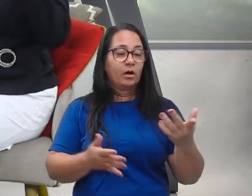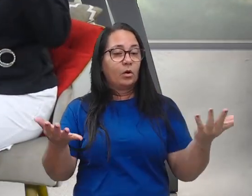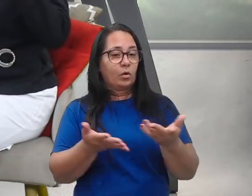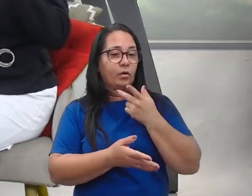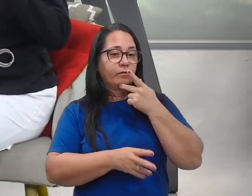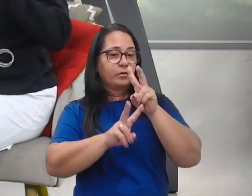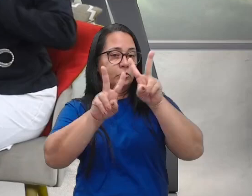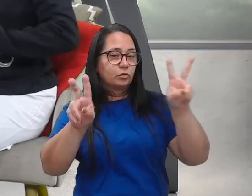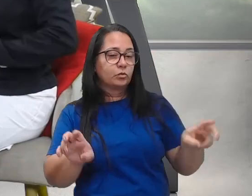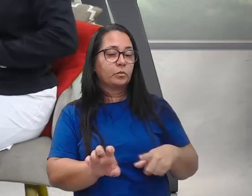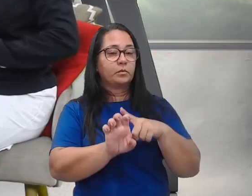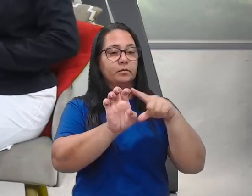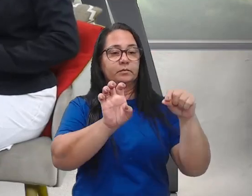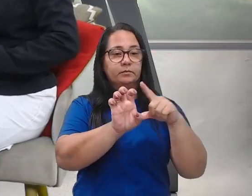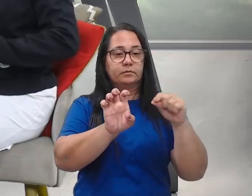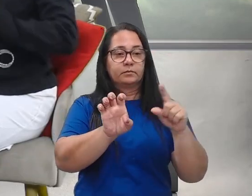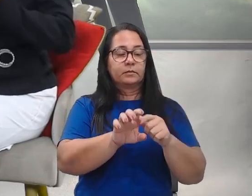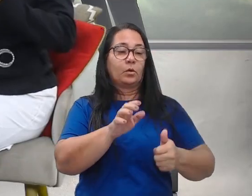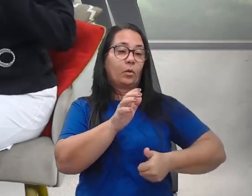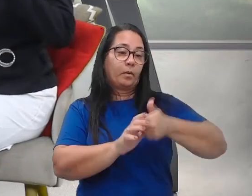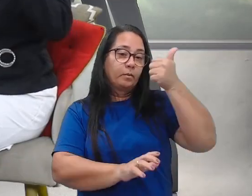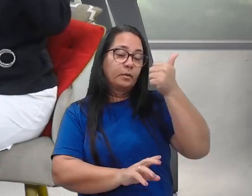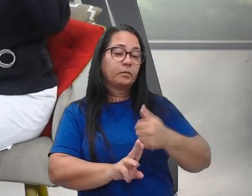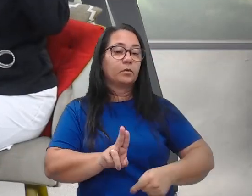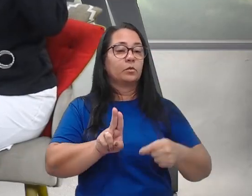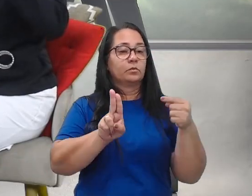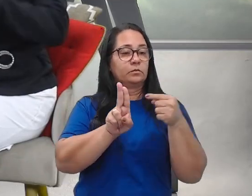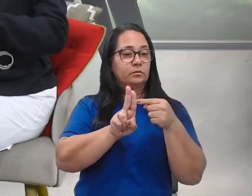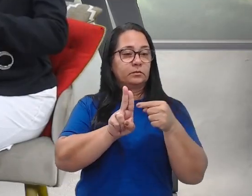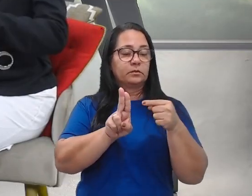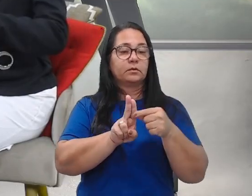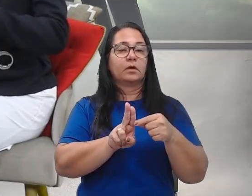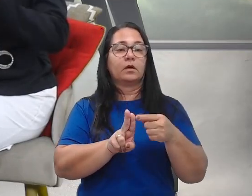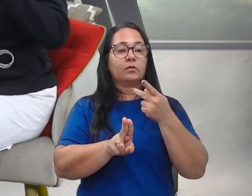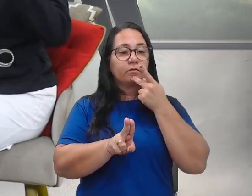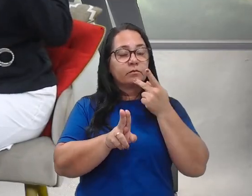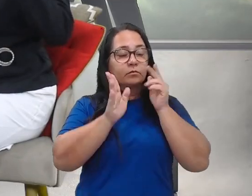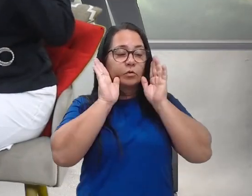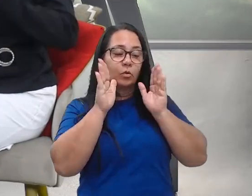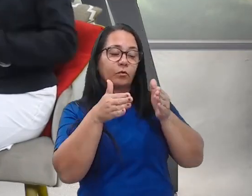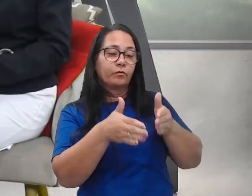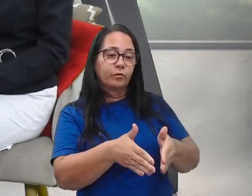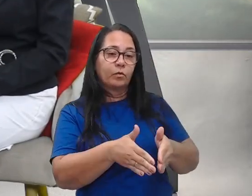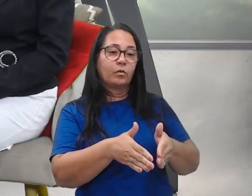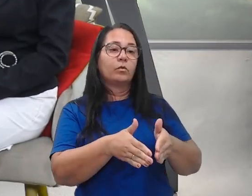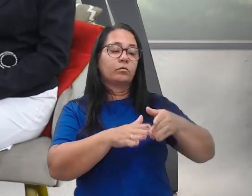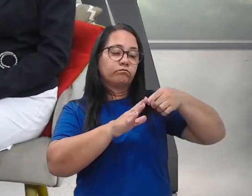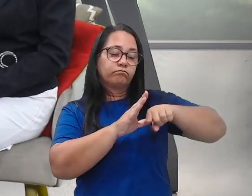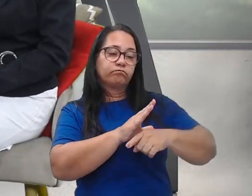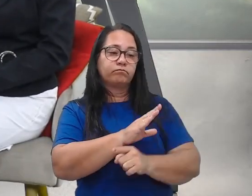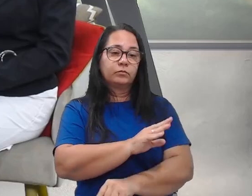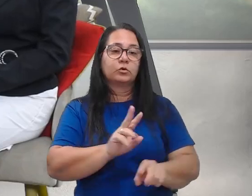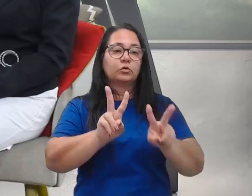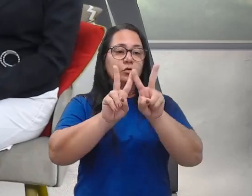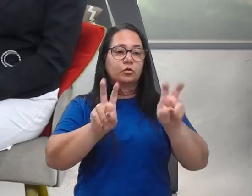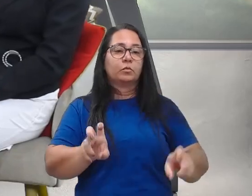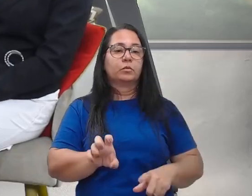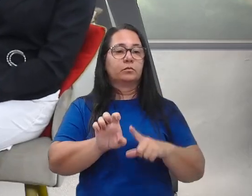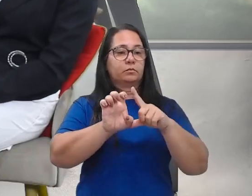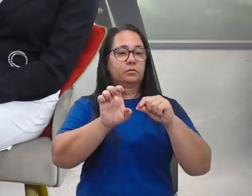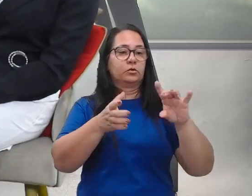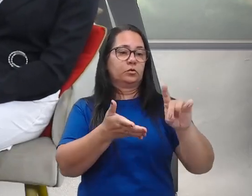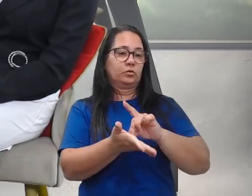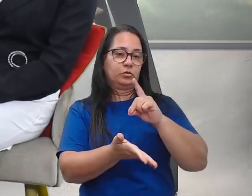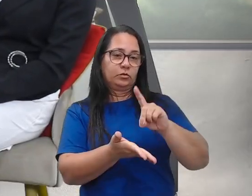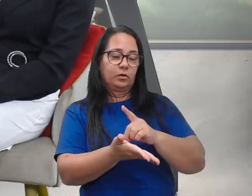empreendedorismo. Essa é a nossa primeira unidade e nós vamos dar um foco um pouquinho mais intenso sobre empreendedorismo digital. E para isso a